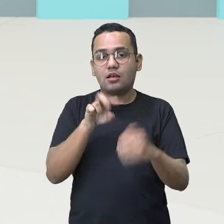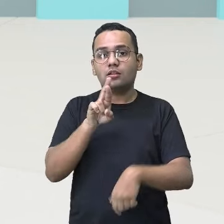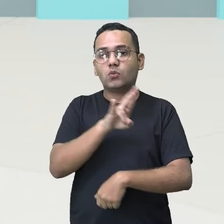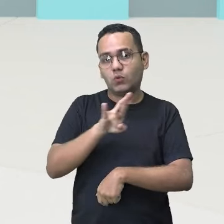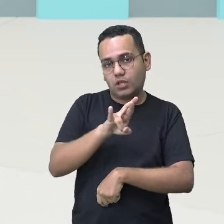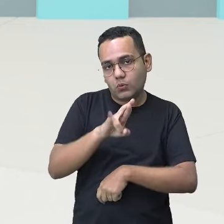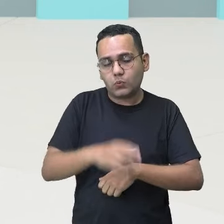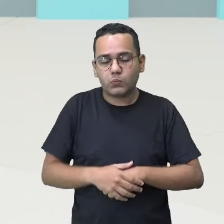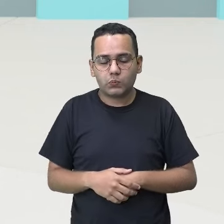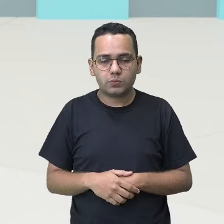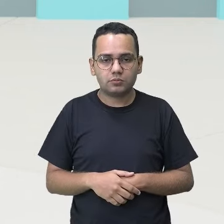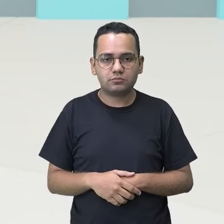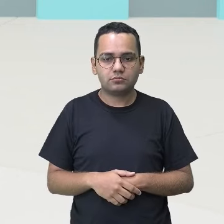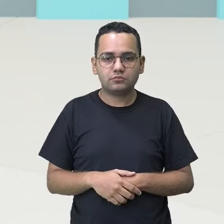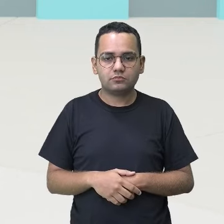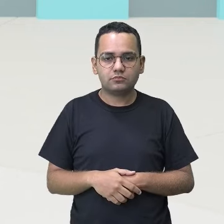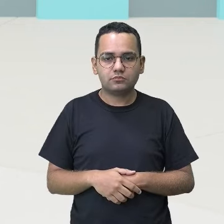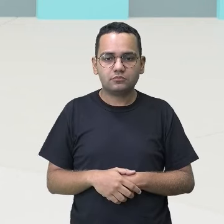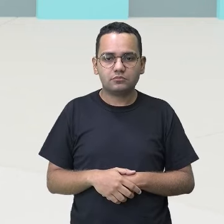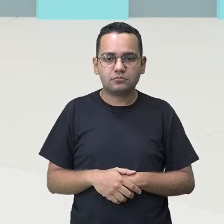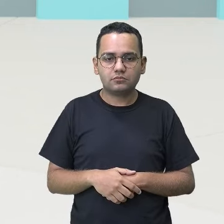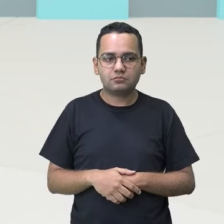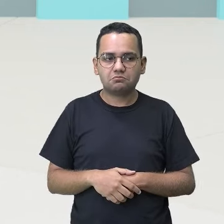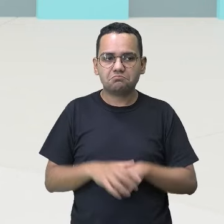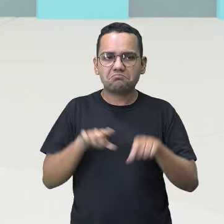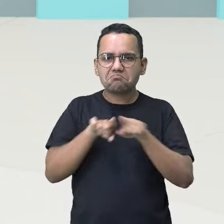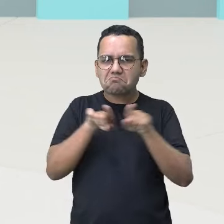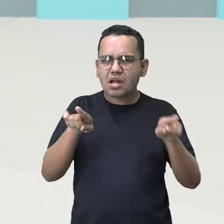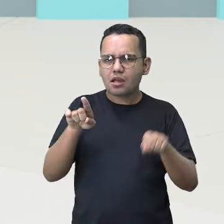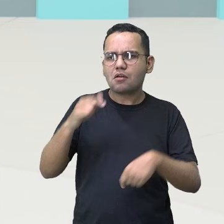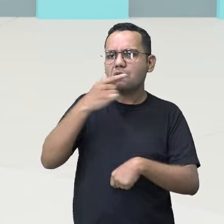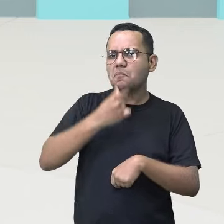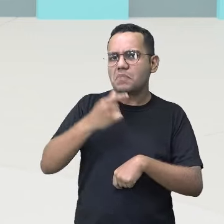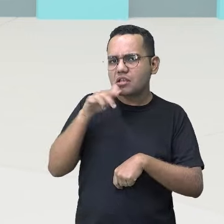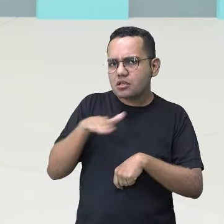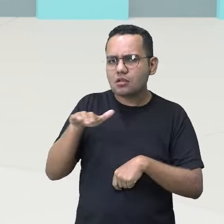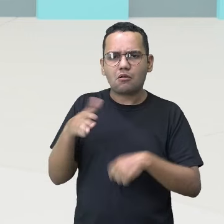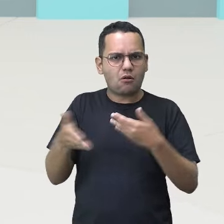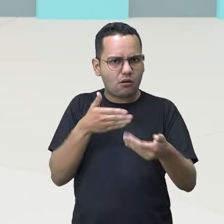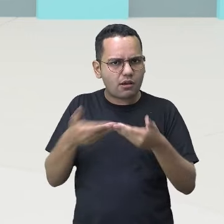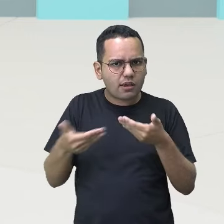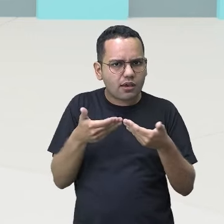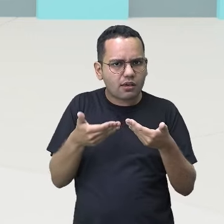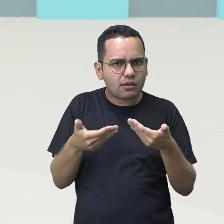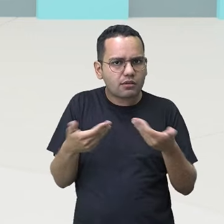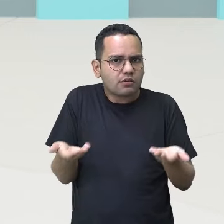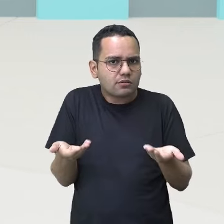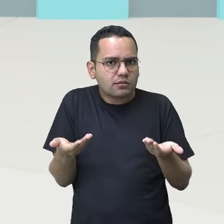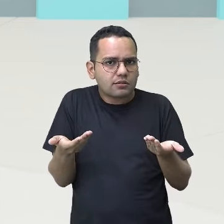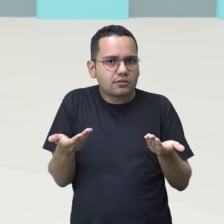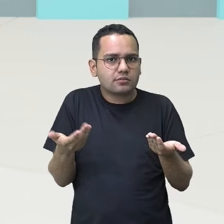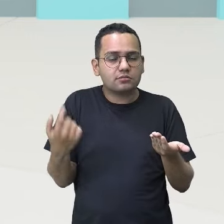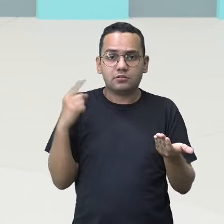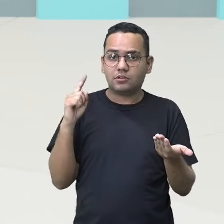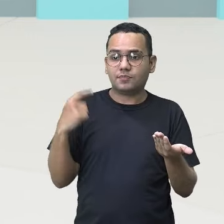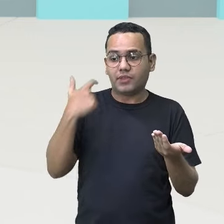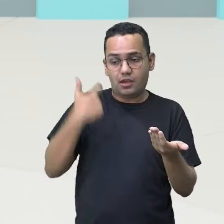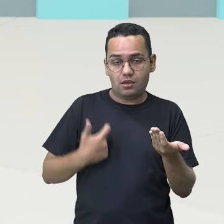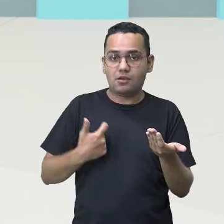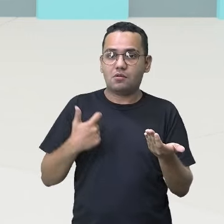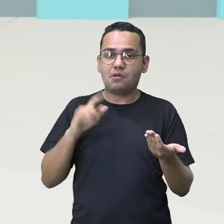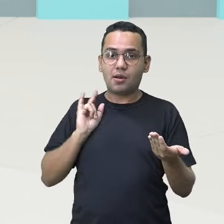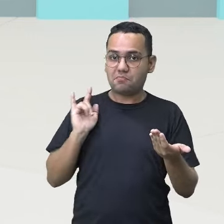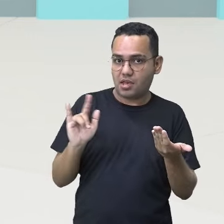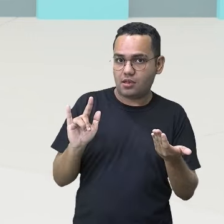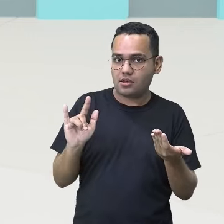menino mora no Rio de Janeiro mas esse menino não é qualquer menino é o menino que eu no caso Milena amei